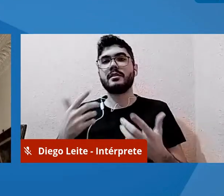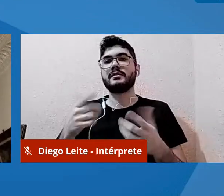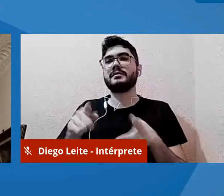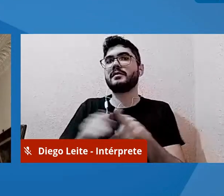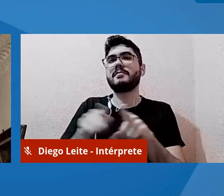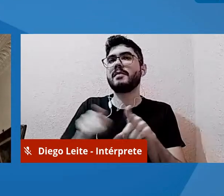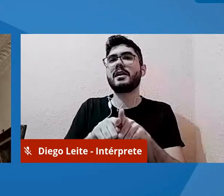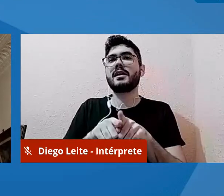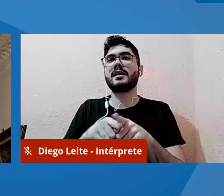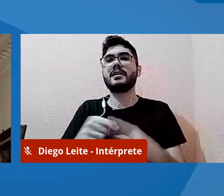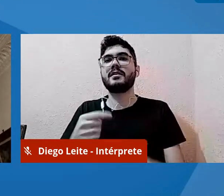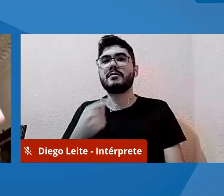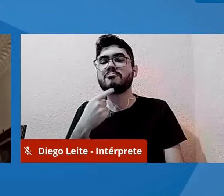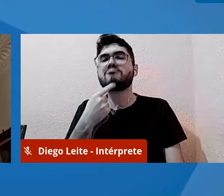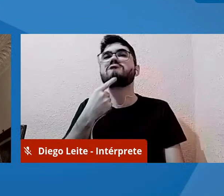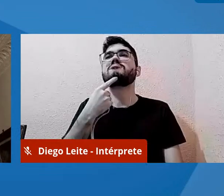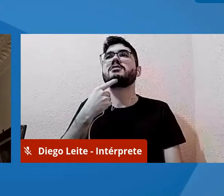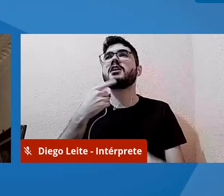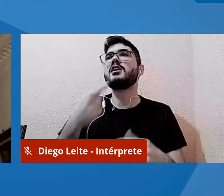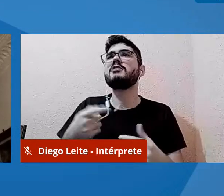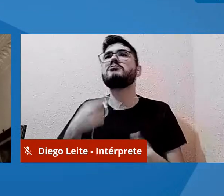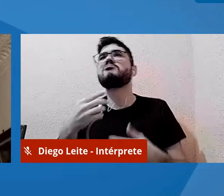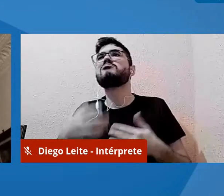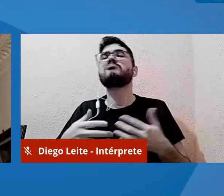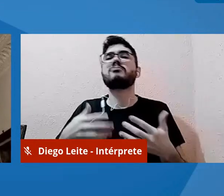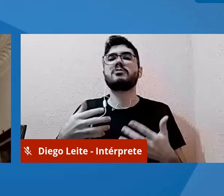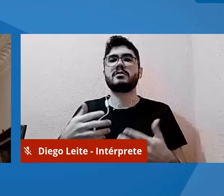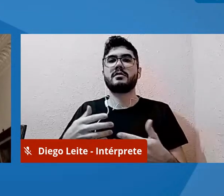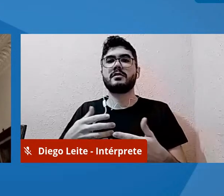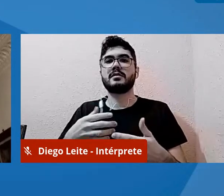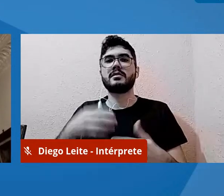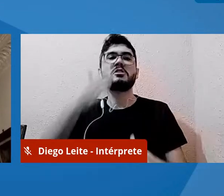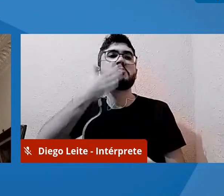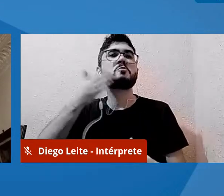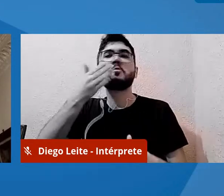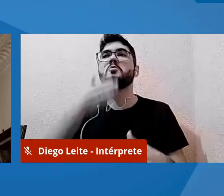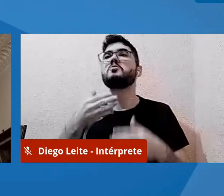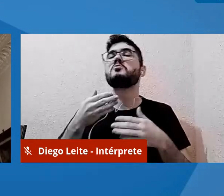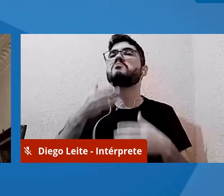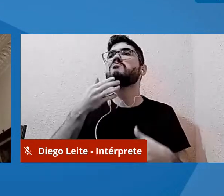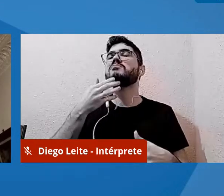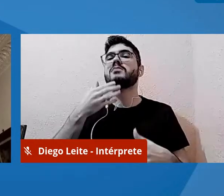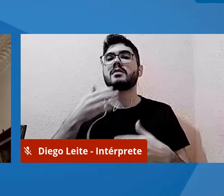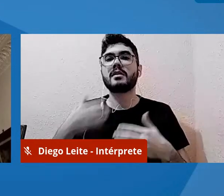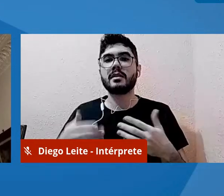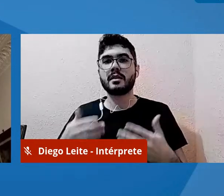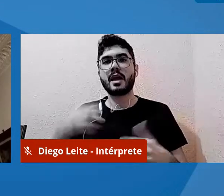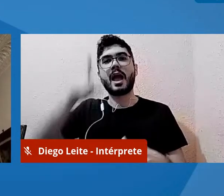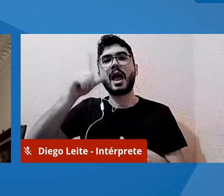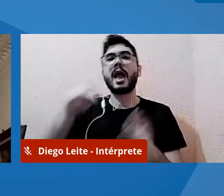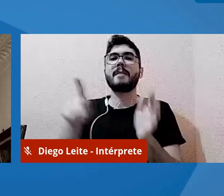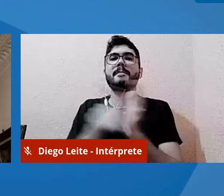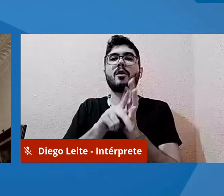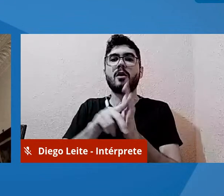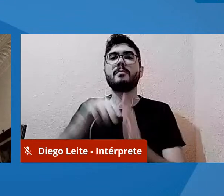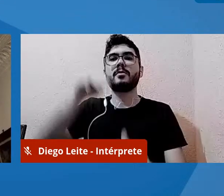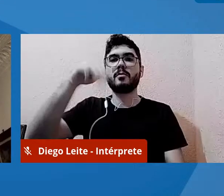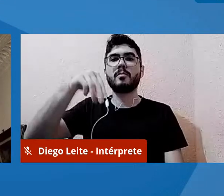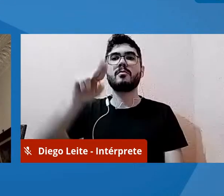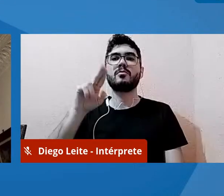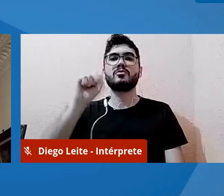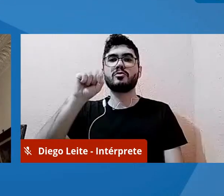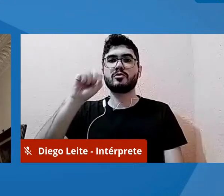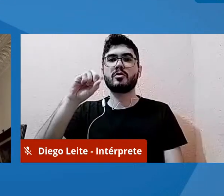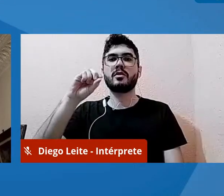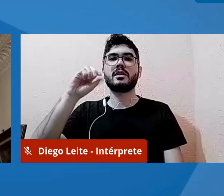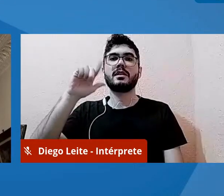com o queixo, botar o queixo, né, são gestos mussolinianos típicos. Né? Então, o Bolsonaro é uma espécie de aprendiz